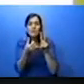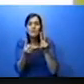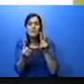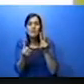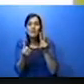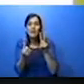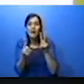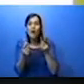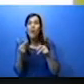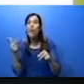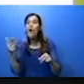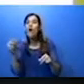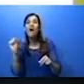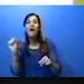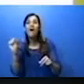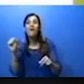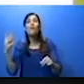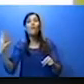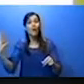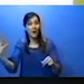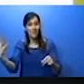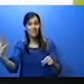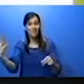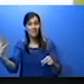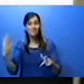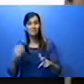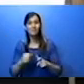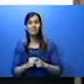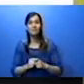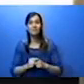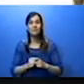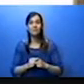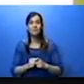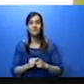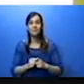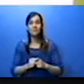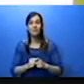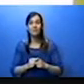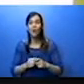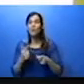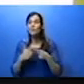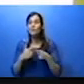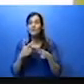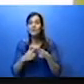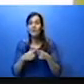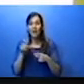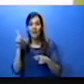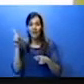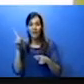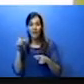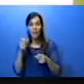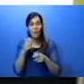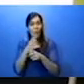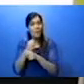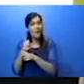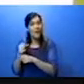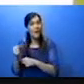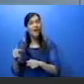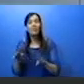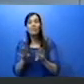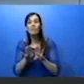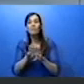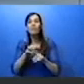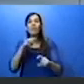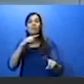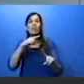4. Ok? Então, isso aqui é uma operação matemática. Mas que